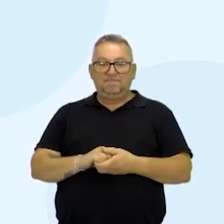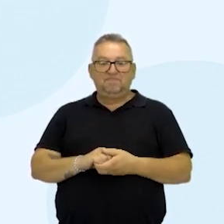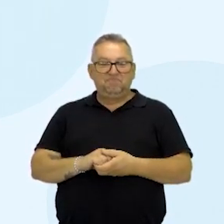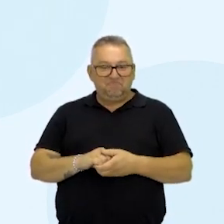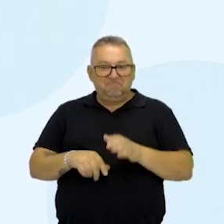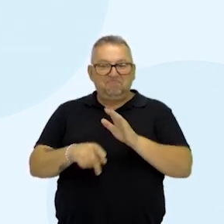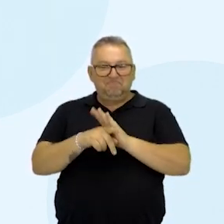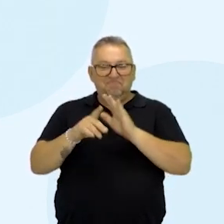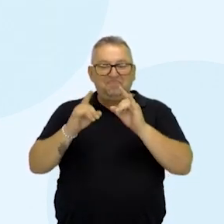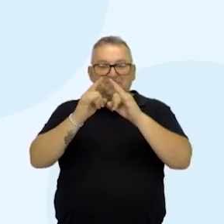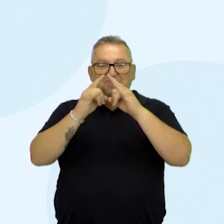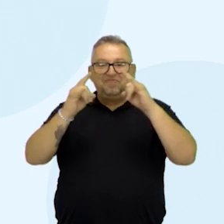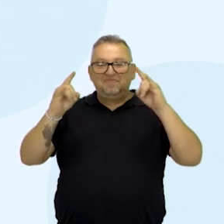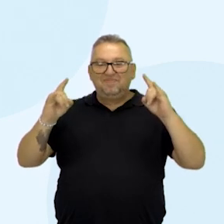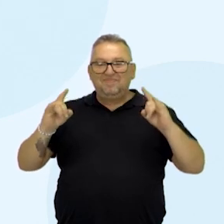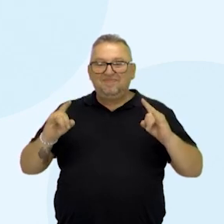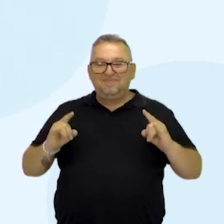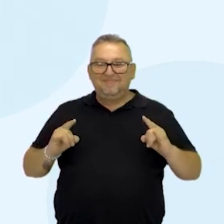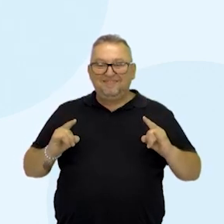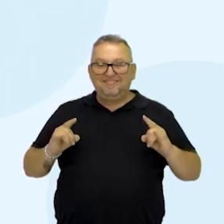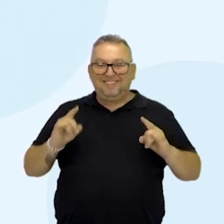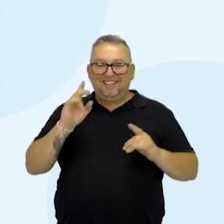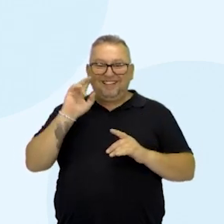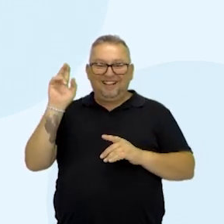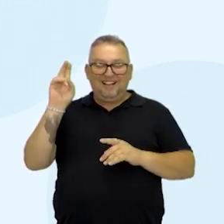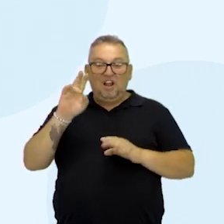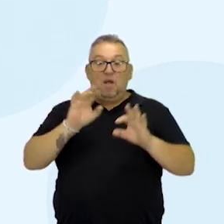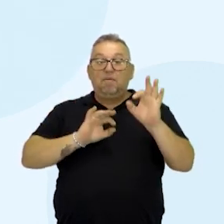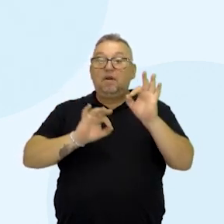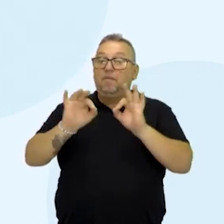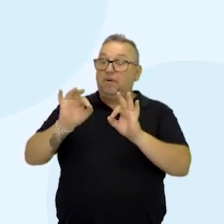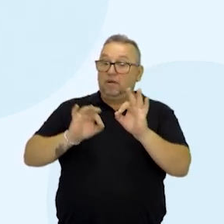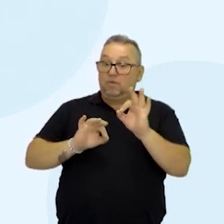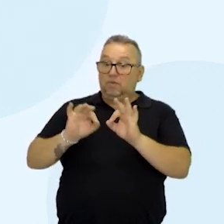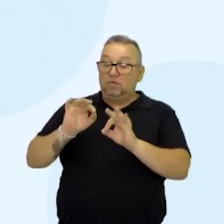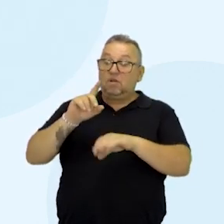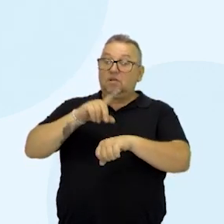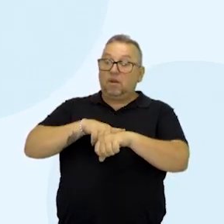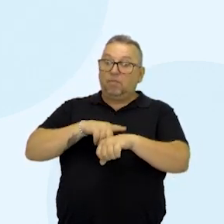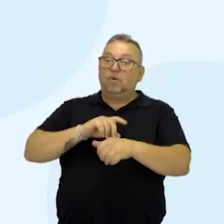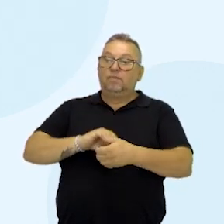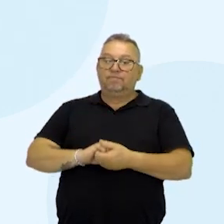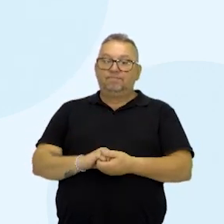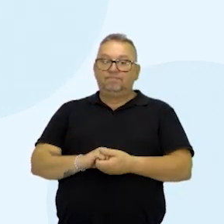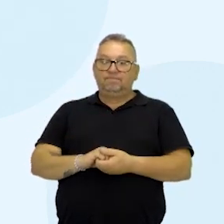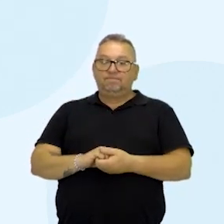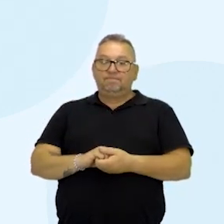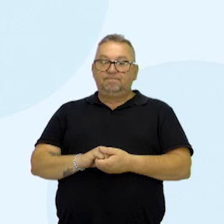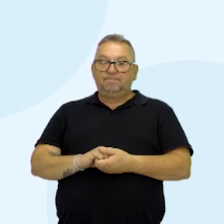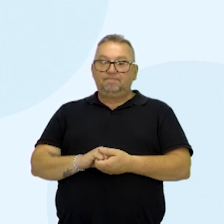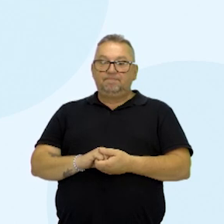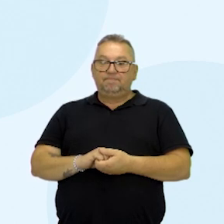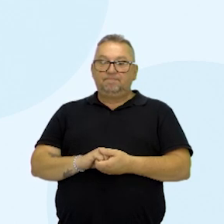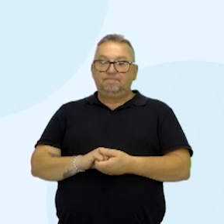circo aí, não é que beleza, Eita. né? Vamos lá, então. Preparou aí? Tempo.